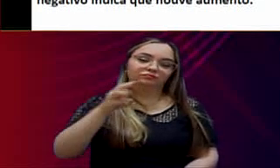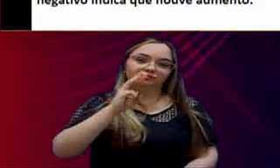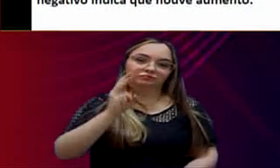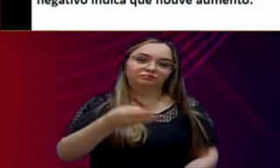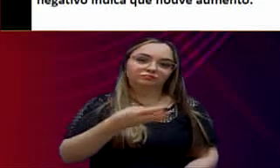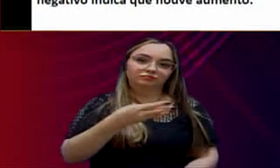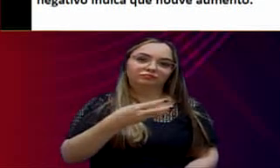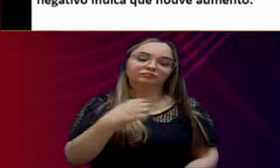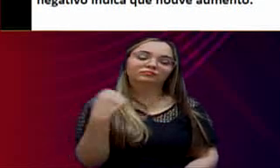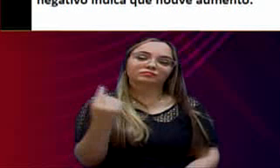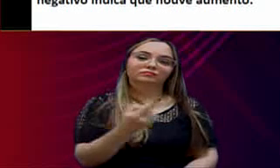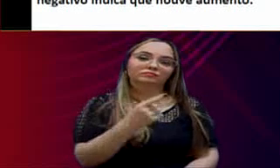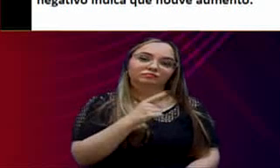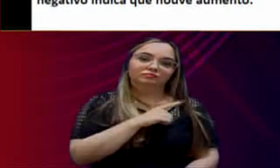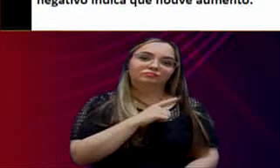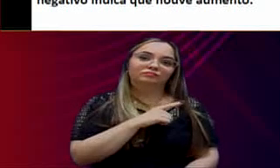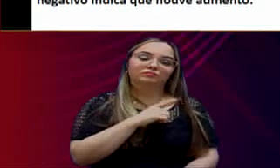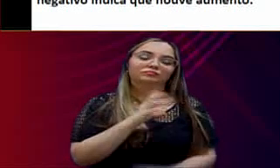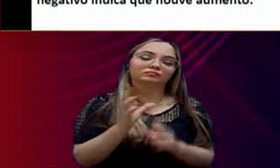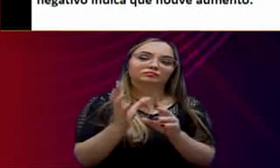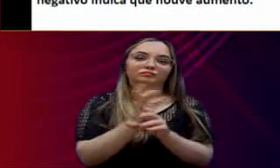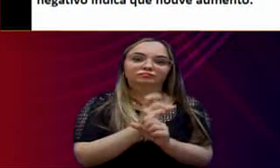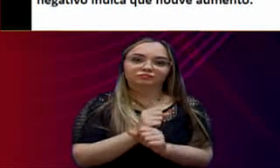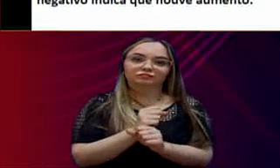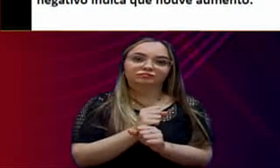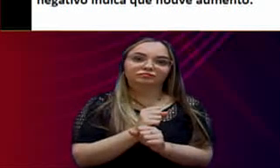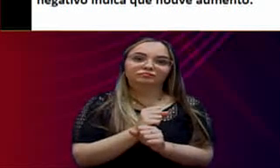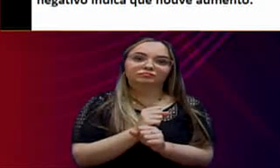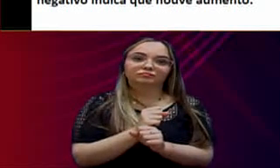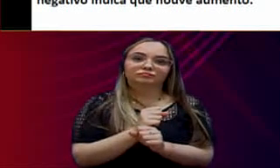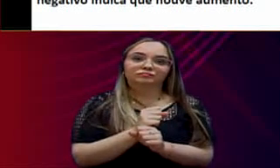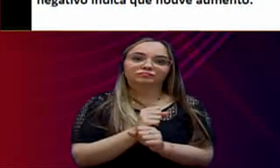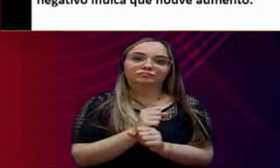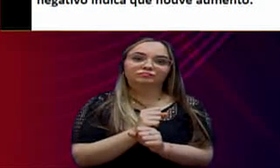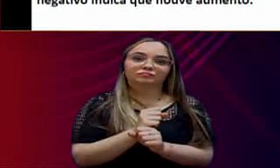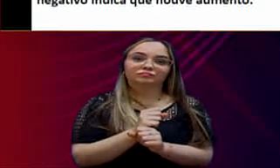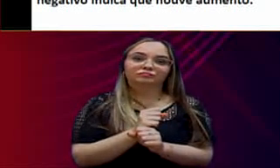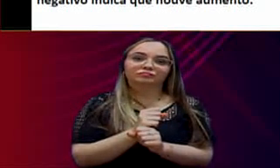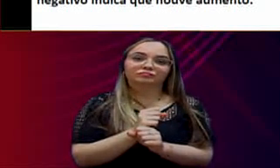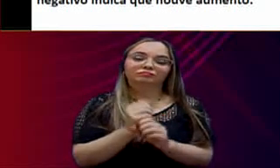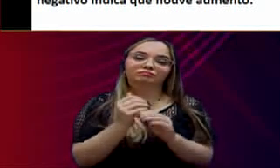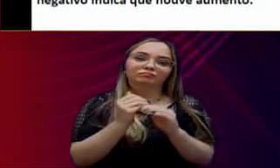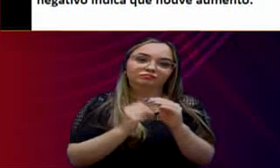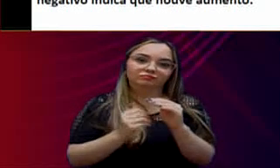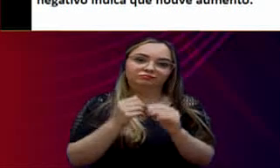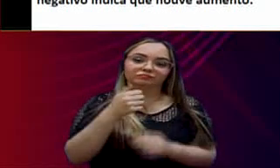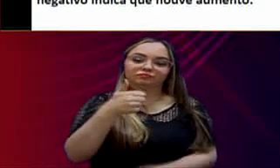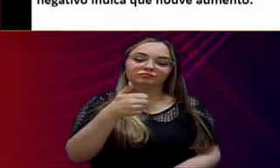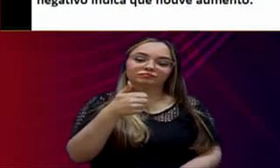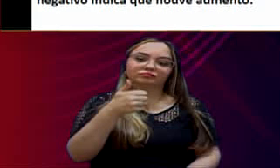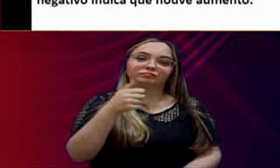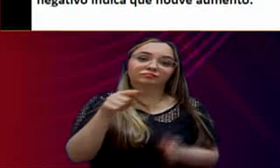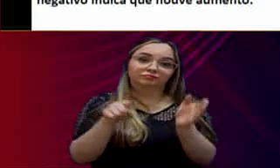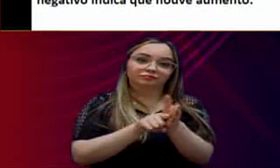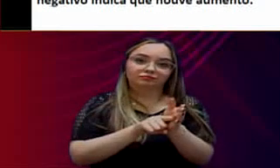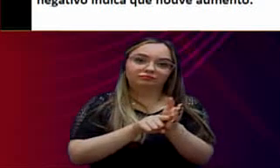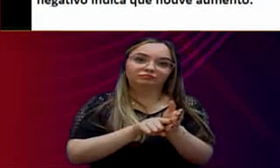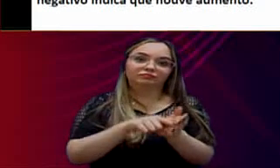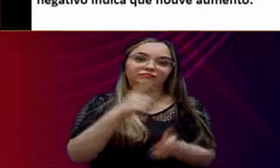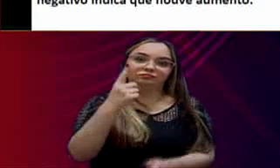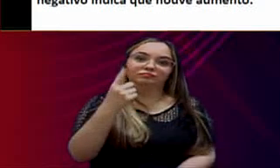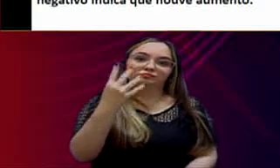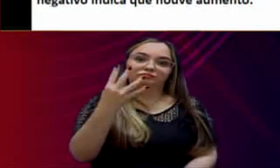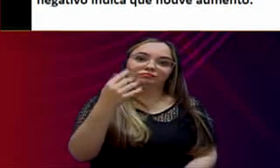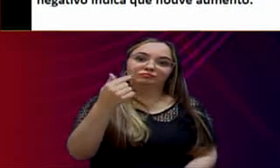obtendo assim o resultado nominal abaixo da linha de menos 147 milhões